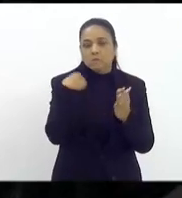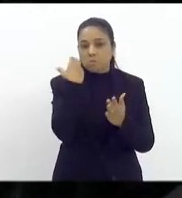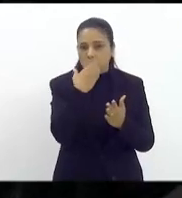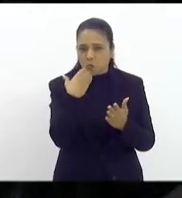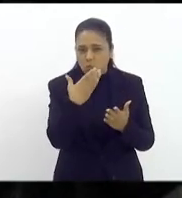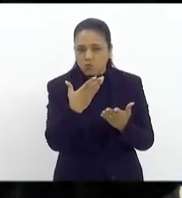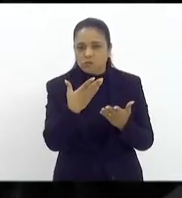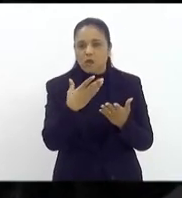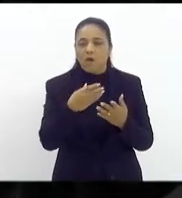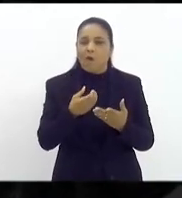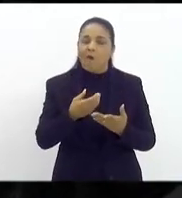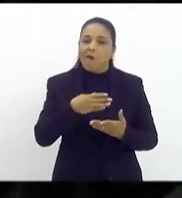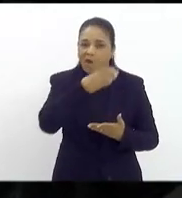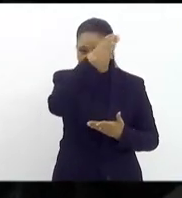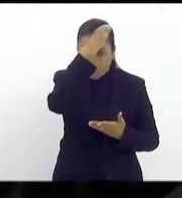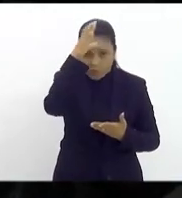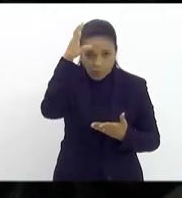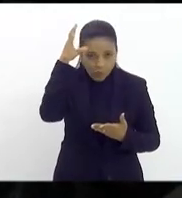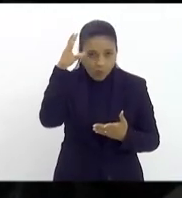do consumidor, como nós falamos aqui